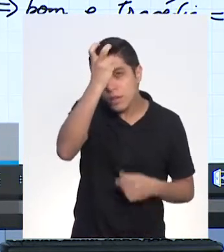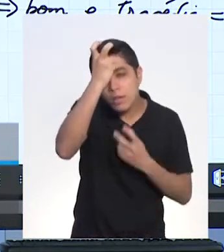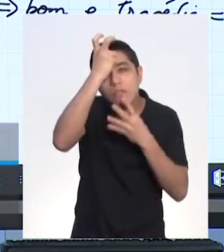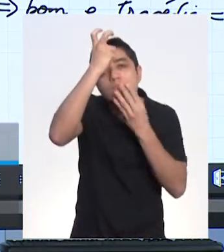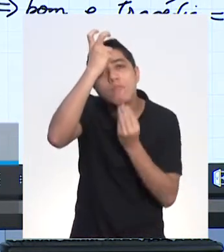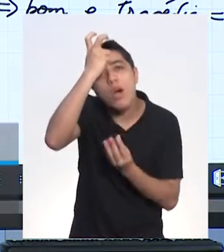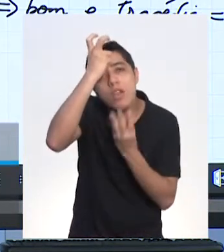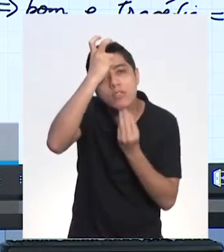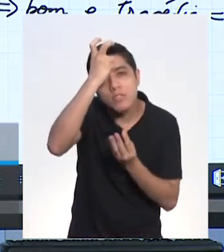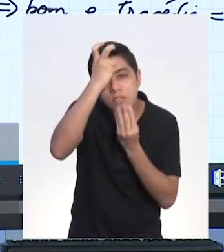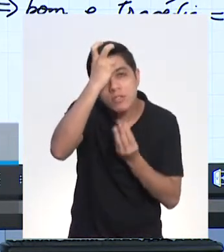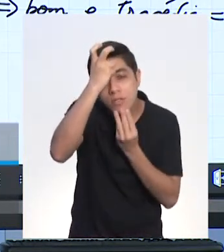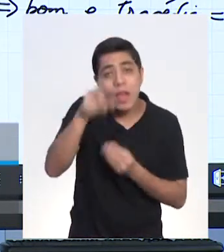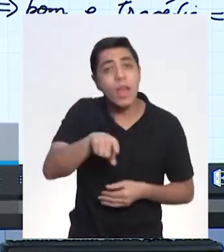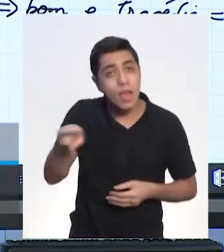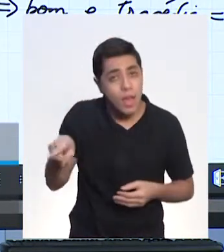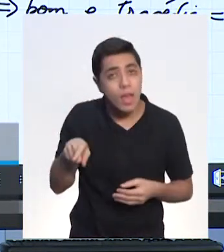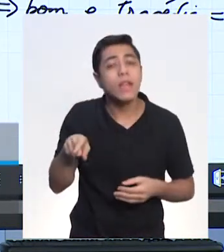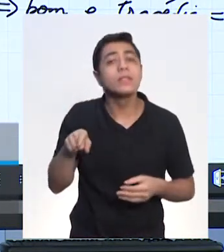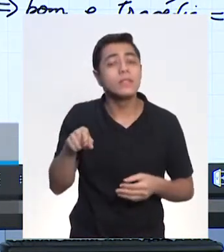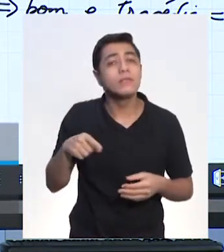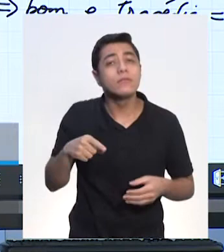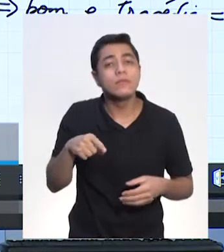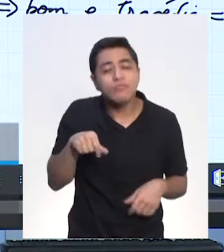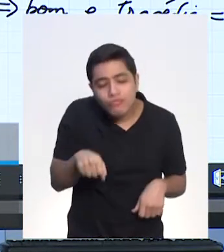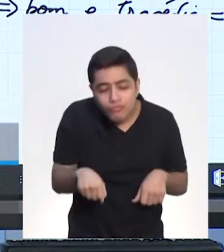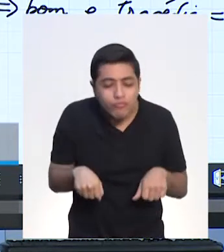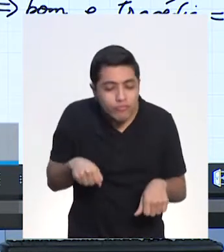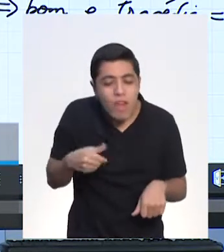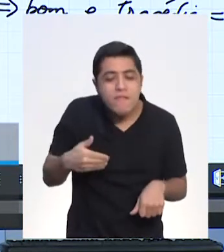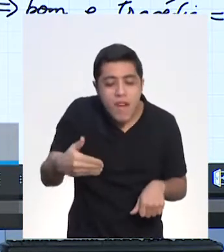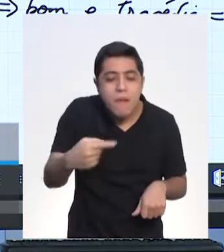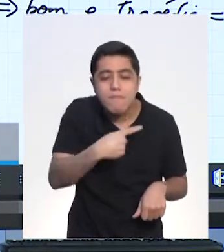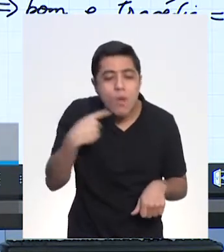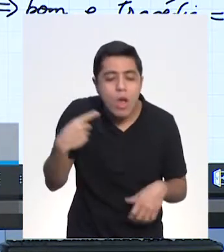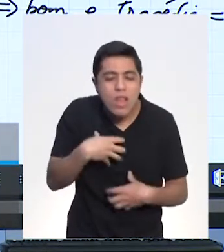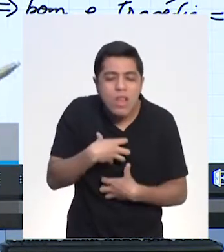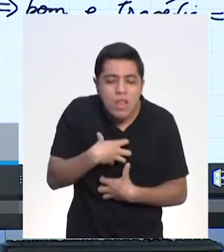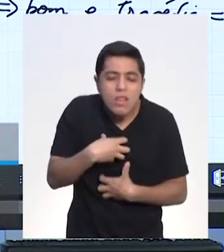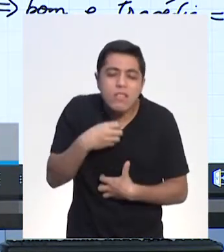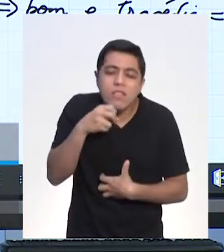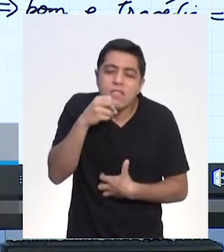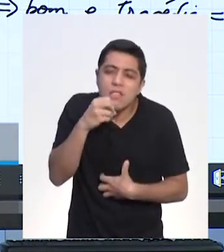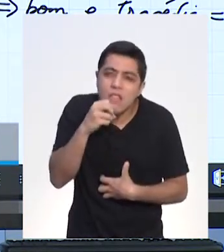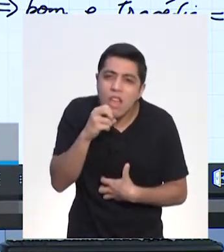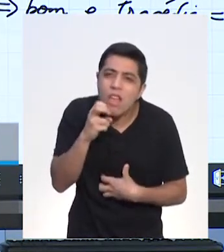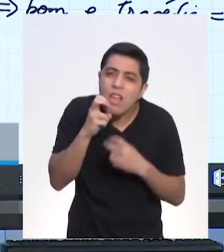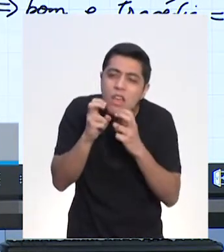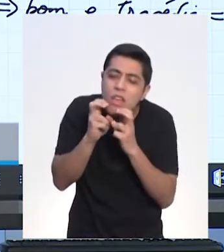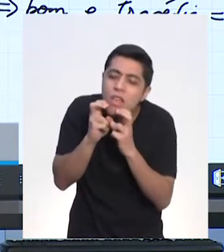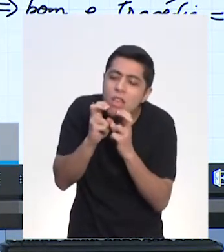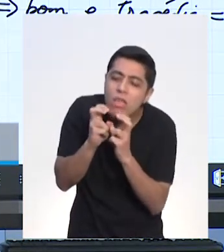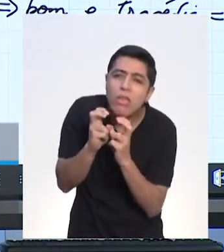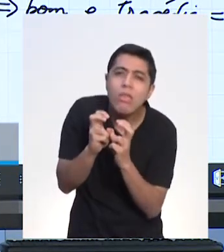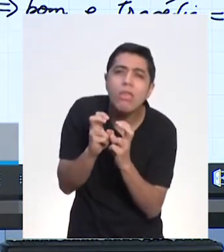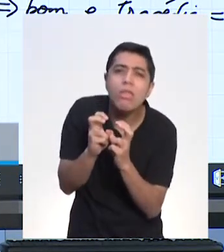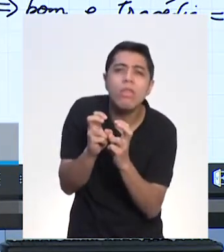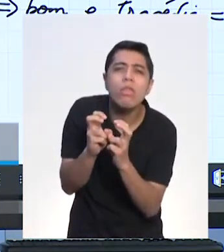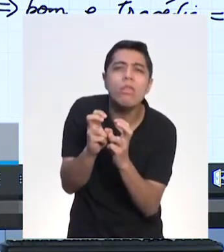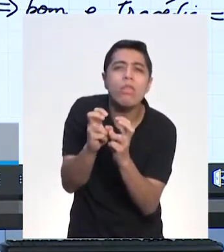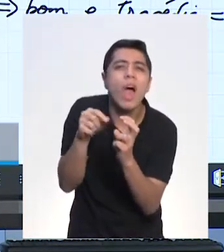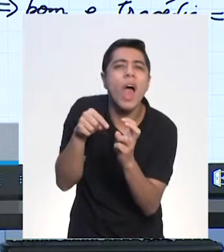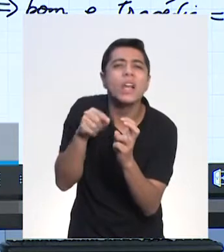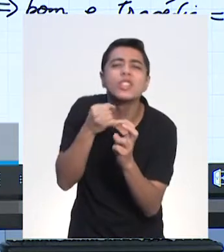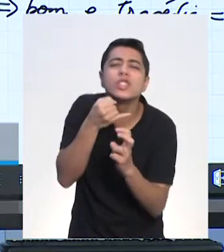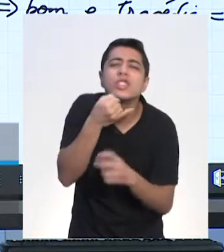E eles dão um canto triste, um balido triste, né? Um pouquinho antes ali de ser abatido. Então, é como se